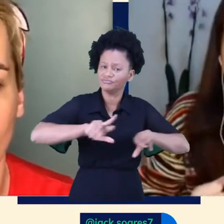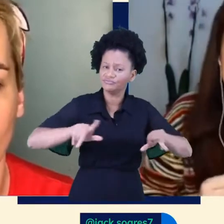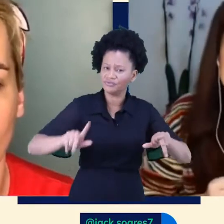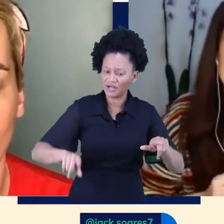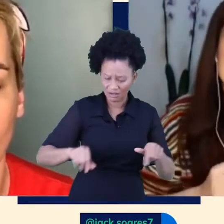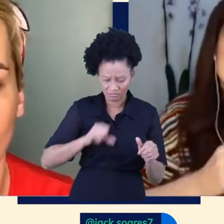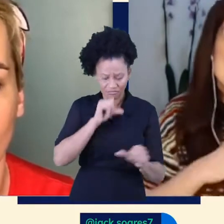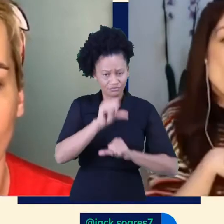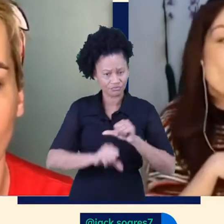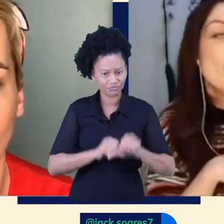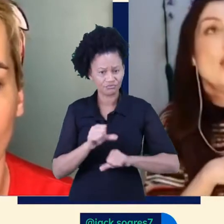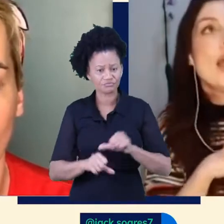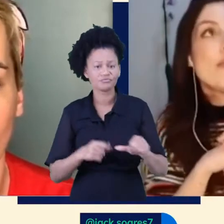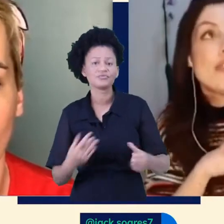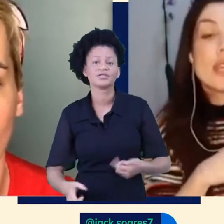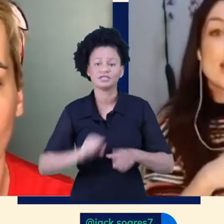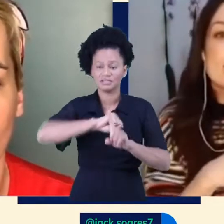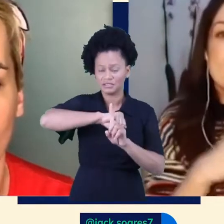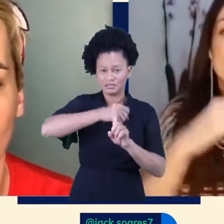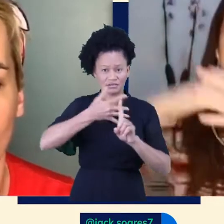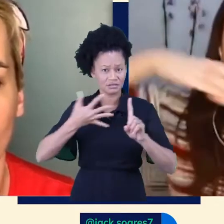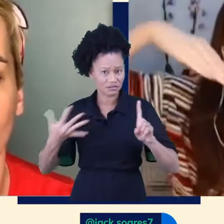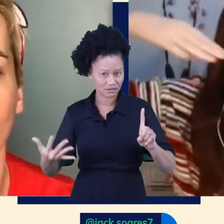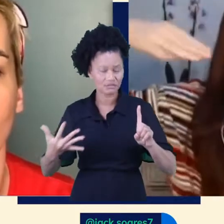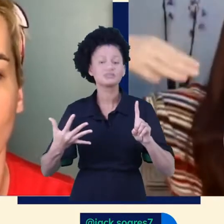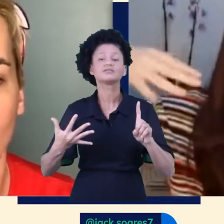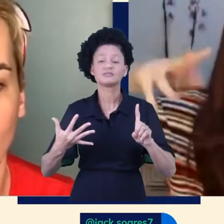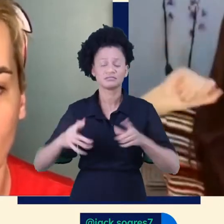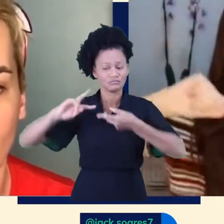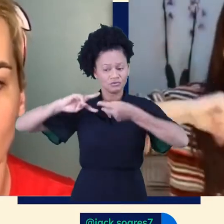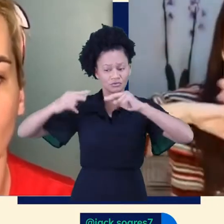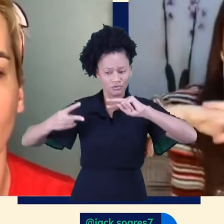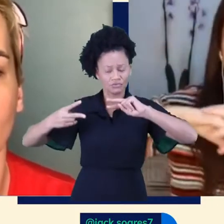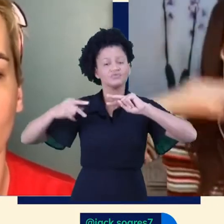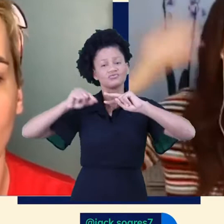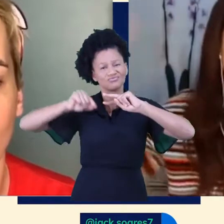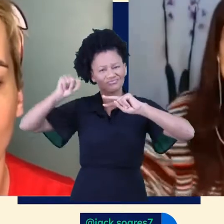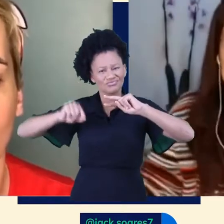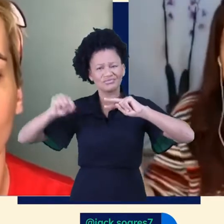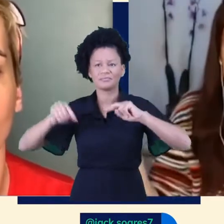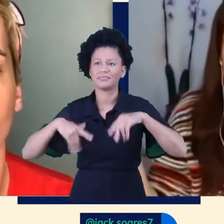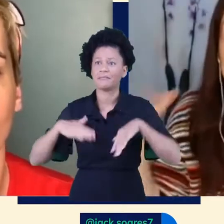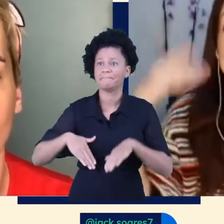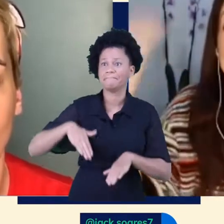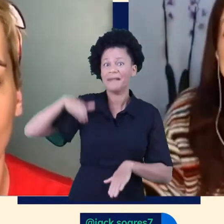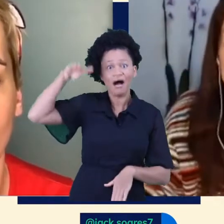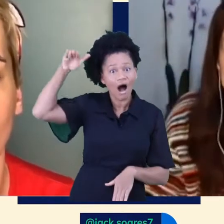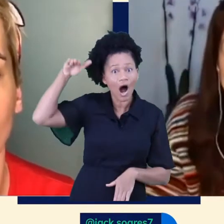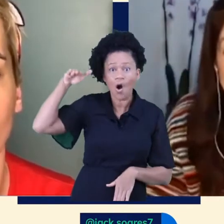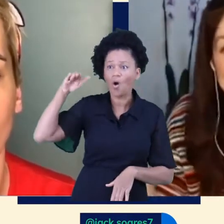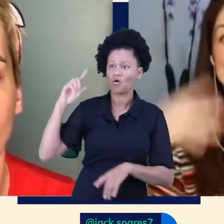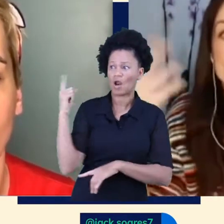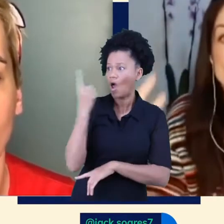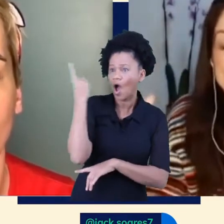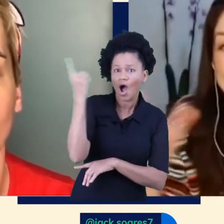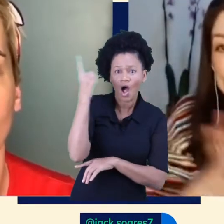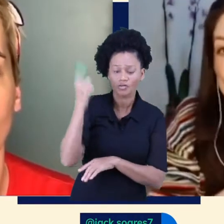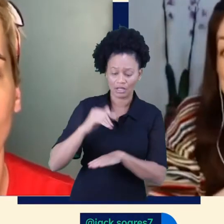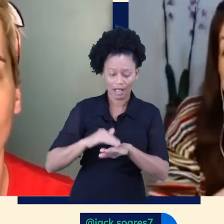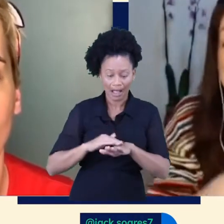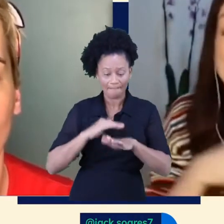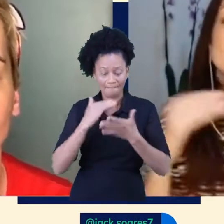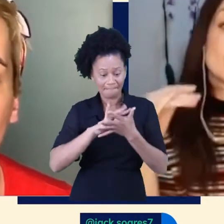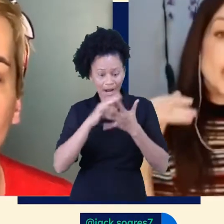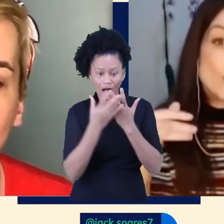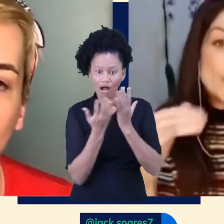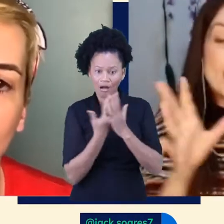então pode ser que a pessoa fique mais alta, que tenha as mãos um pouquinho maiores do padrão, né? Disso que a gente